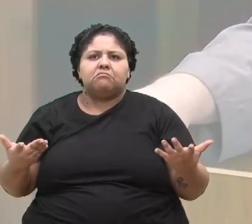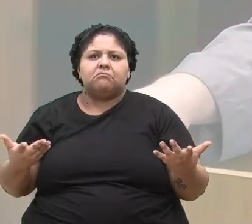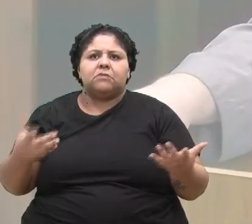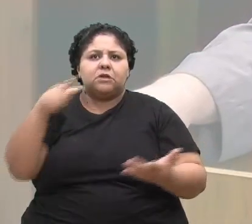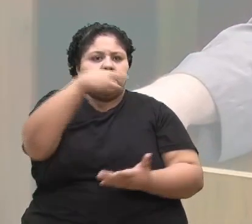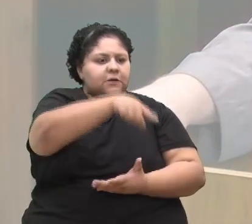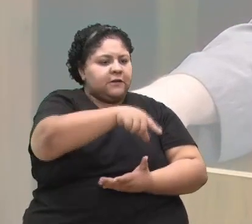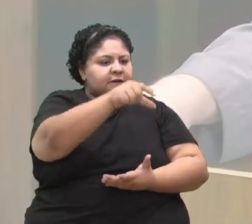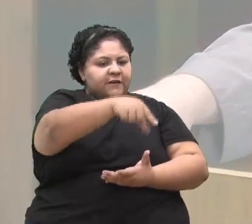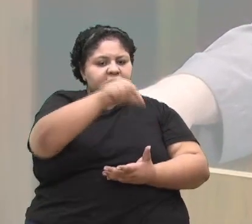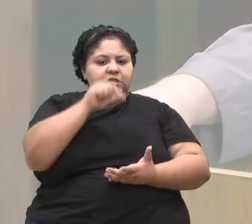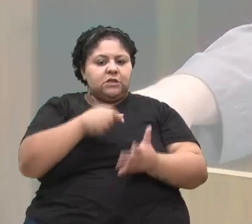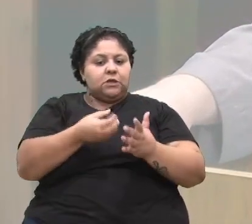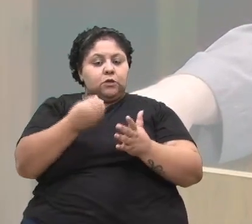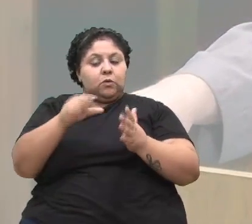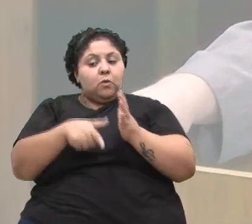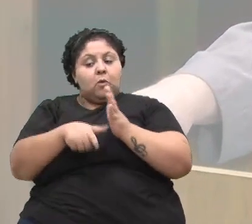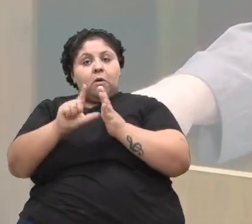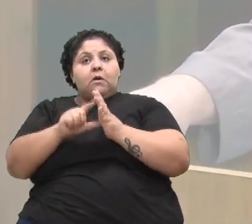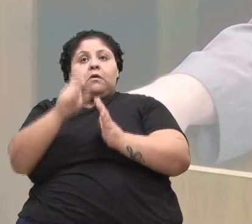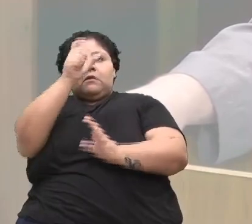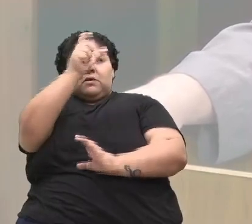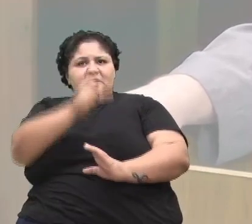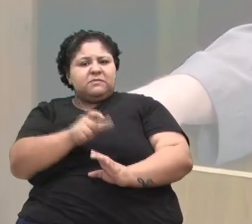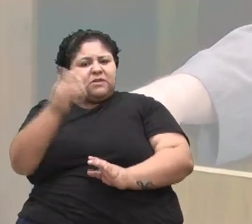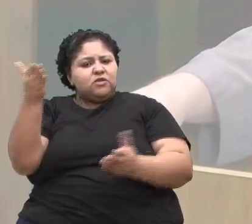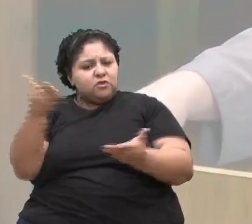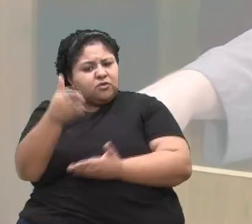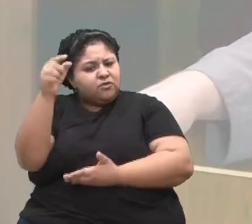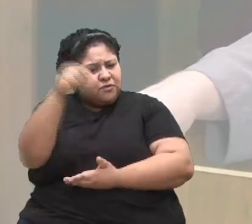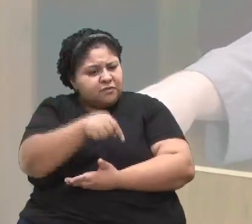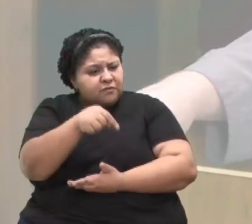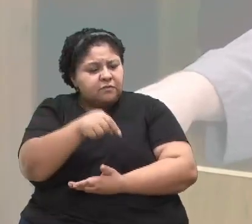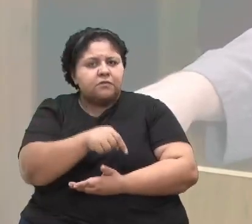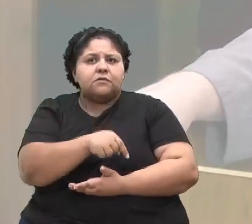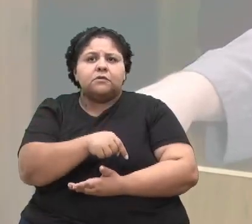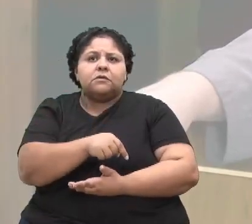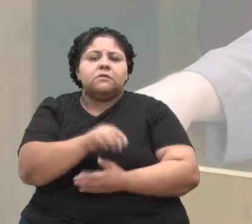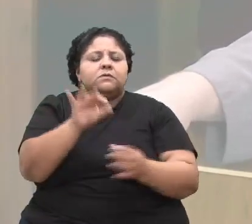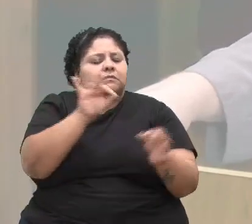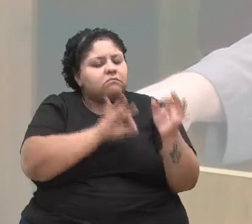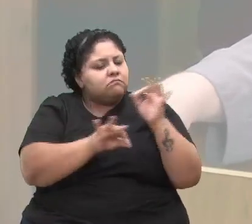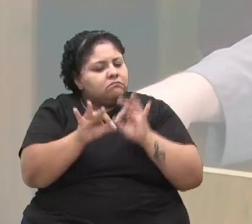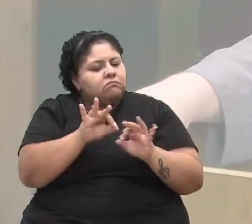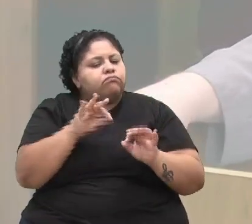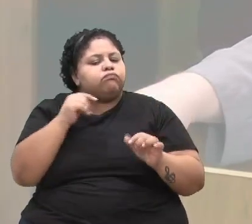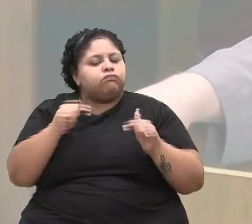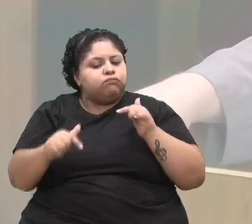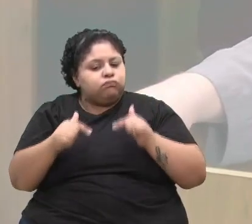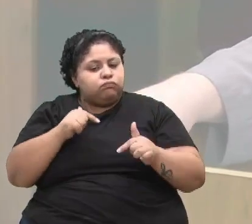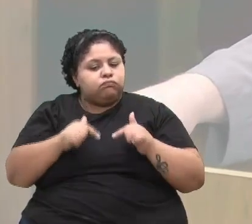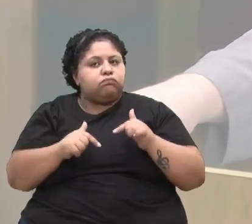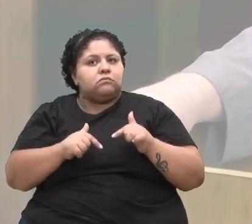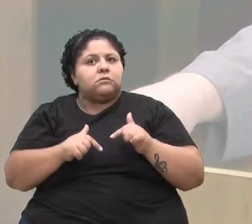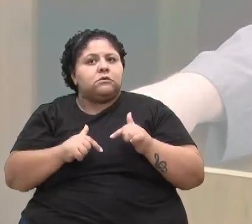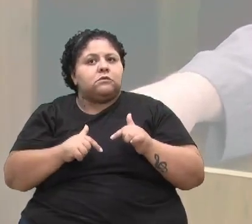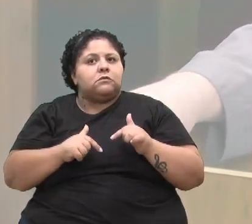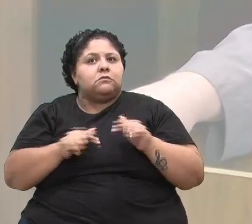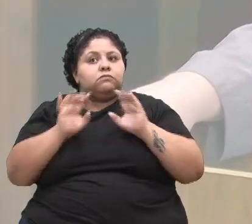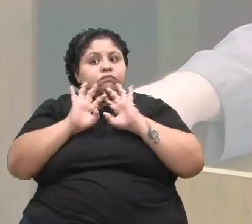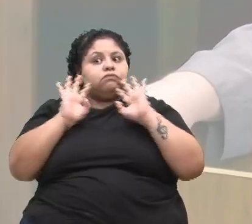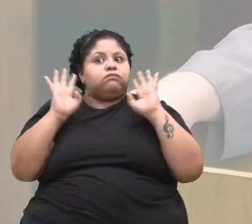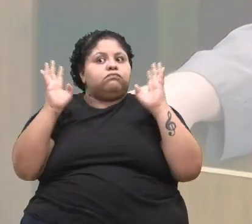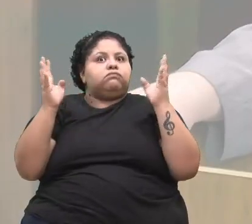né? Isso. As pessoas que estão aí, elas estão se preparando, estão trabalhando, estão se cercando de